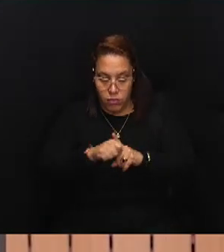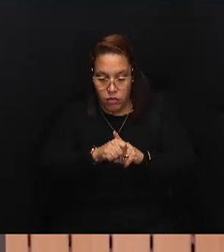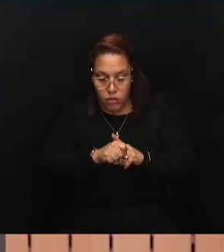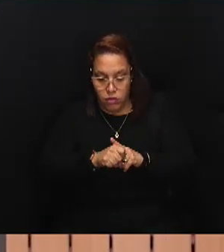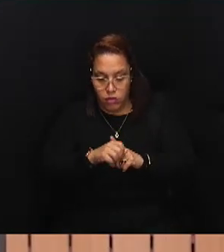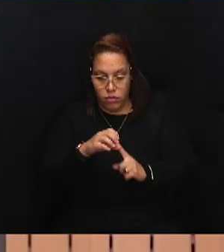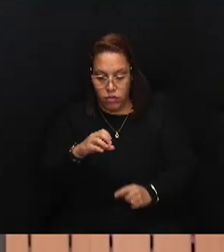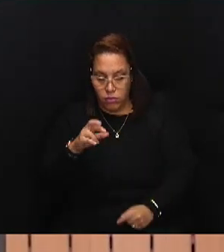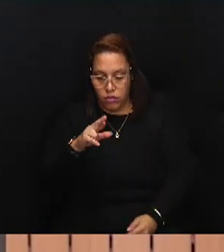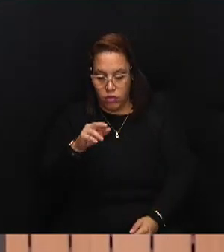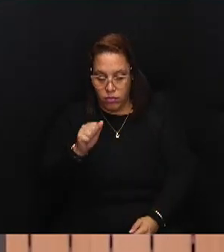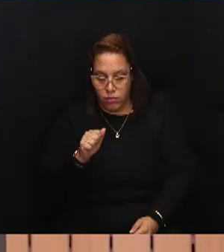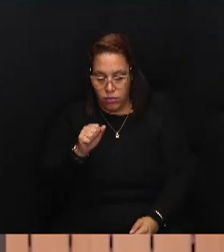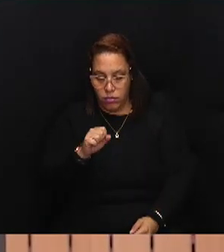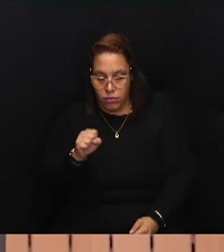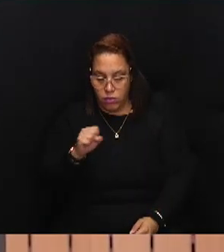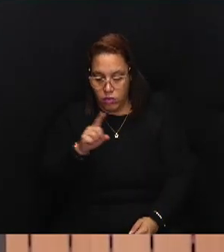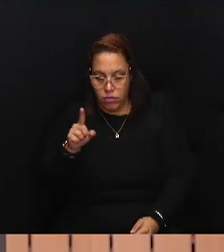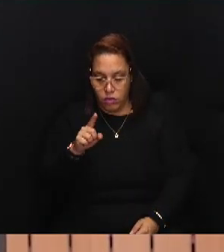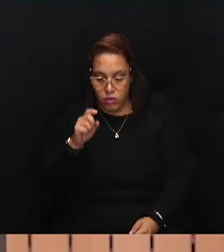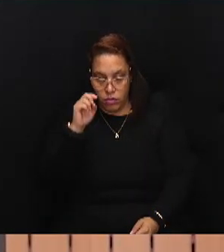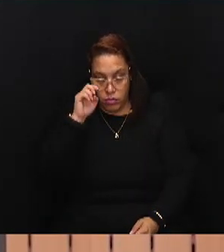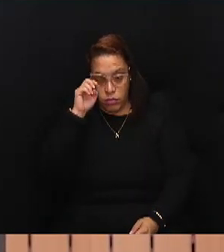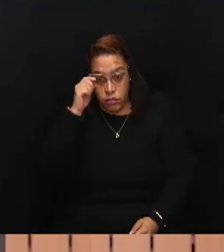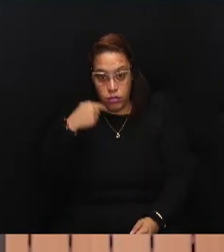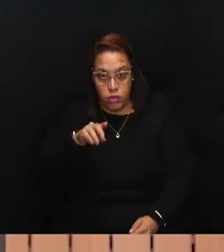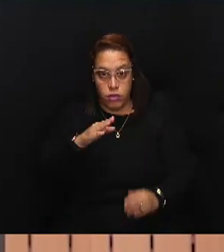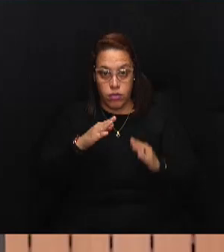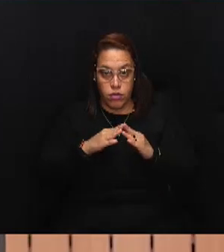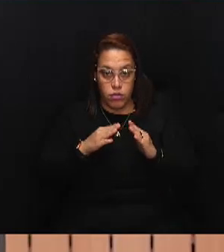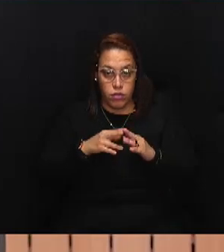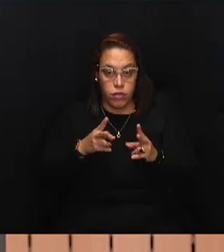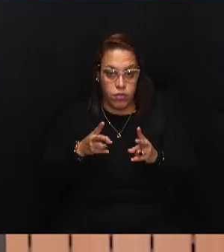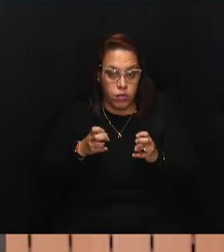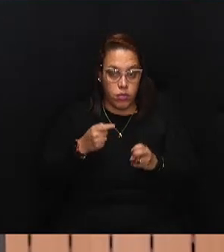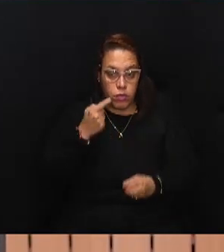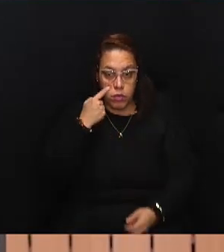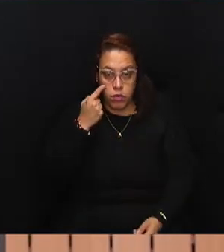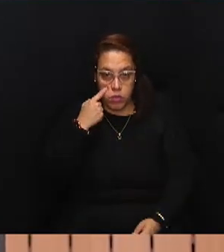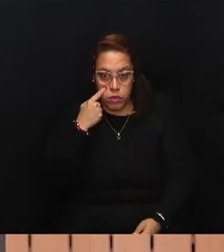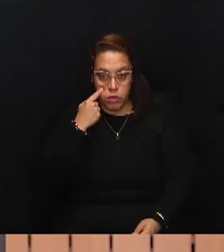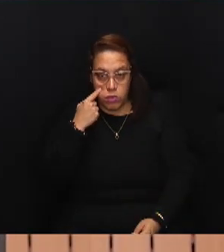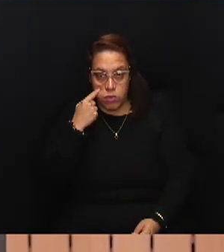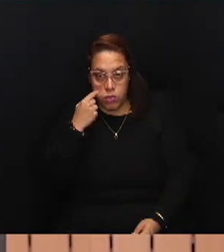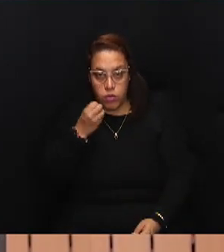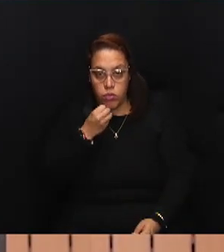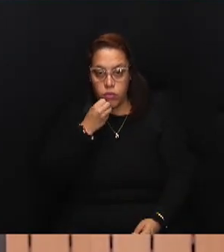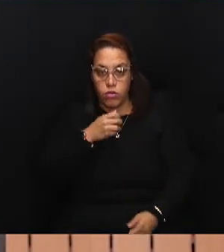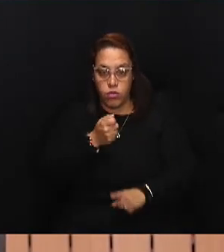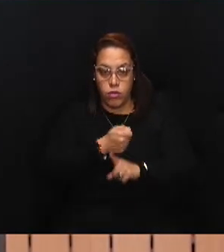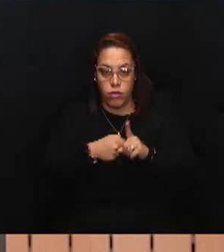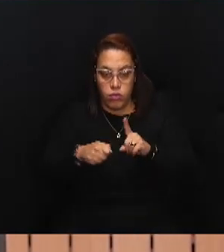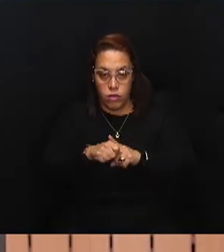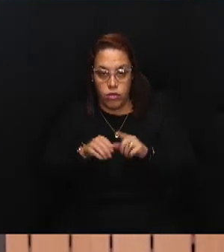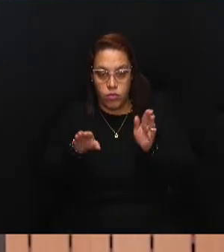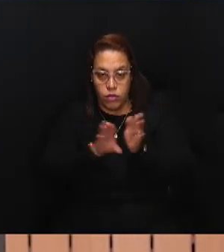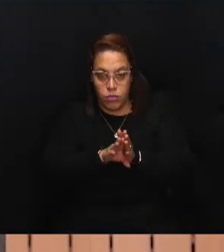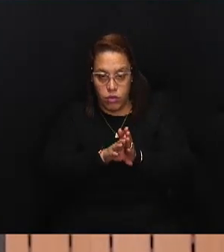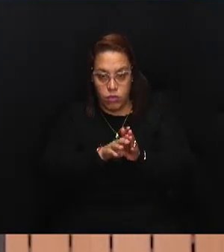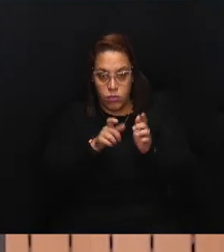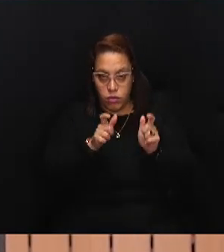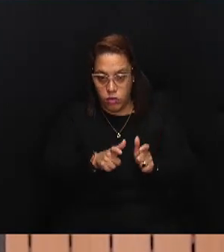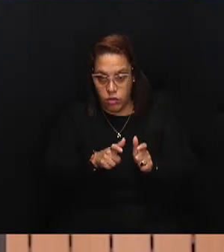dos CRAS, eles vão até a residência dessa pessoa, verifica os benefícios sociais que estão chegando até